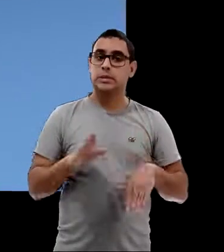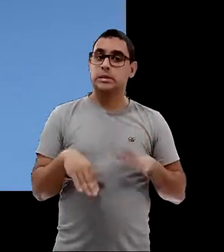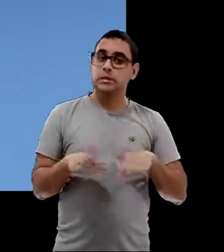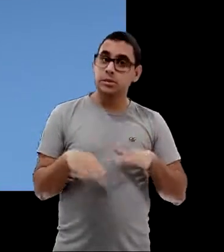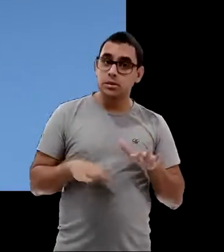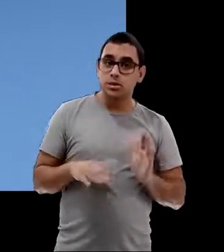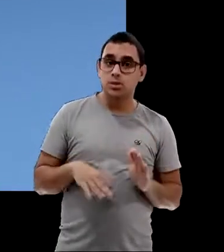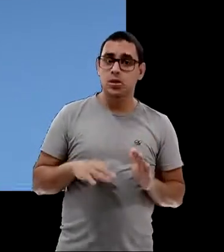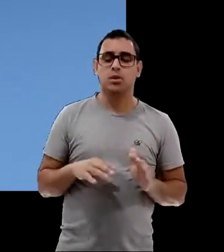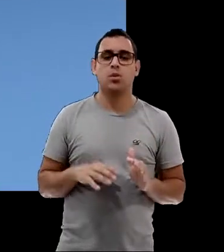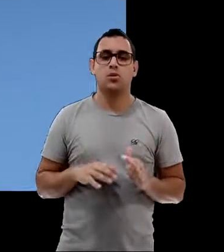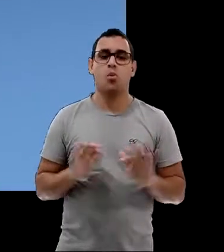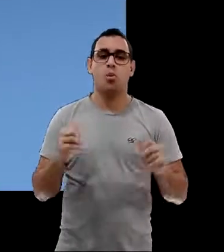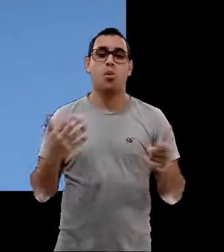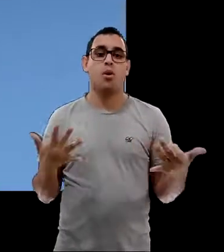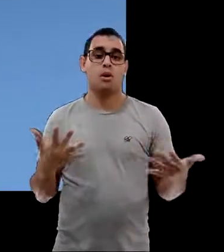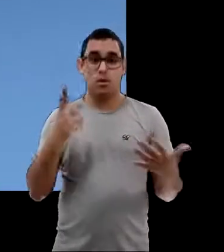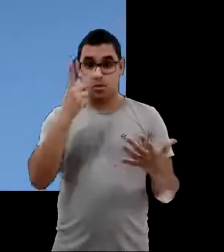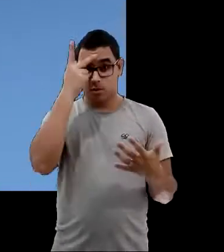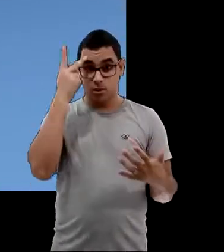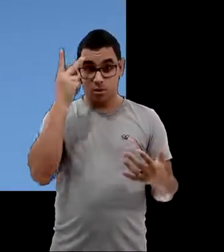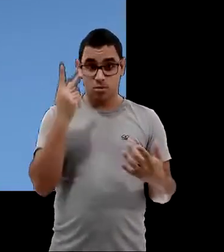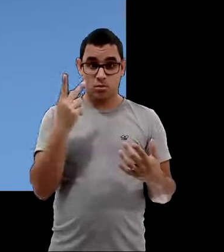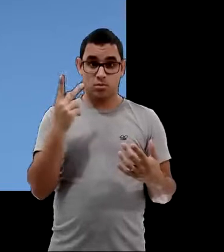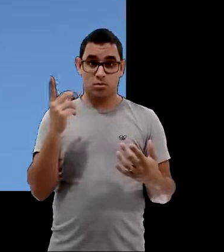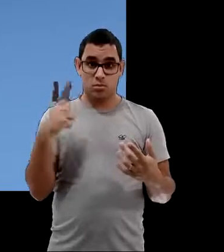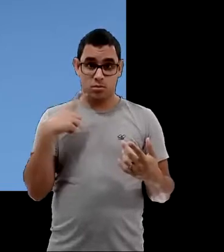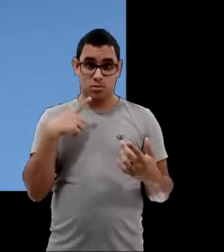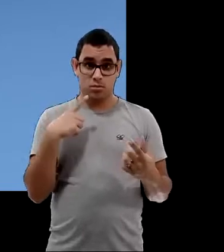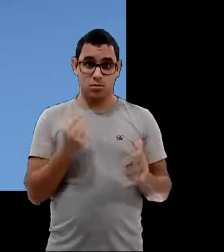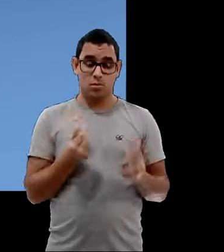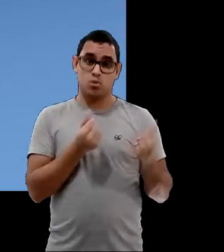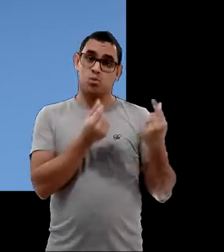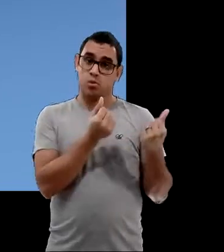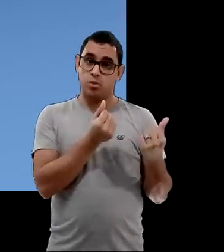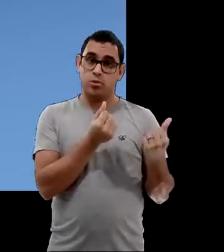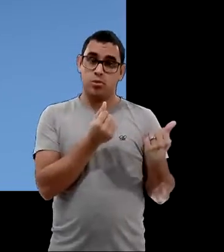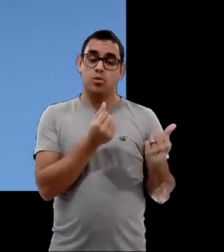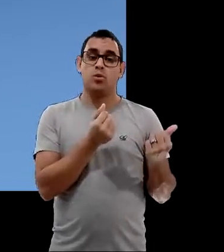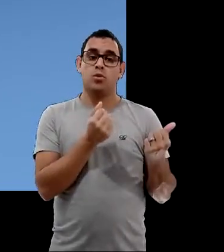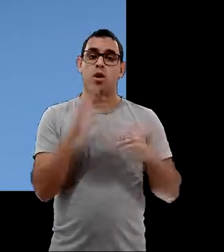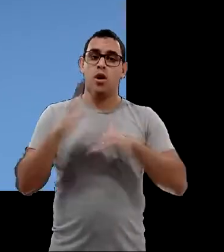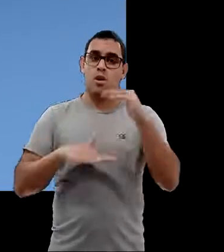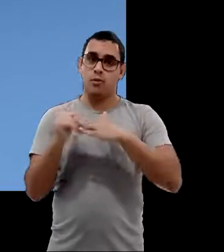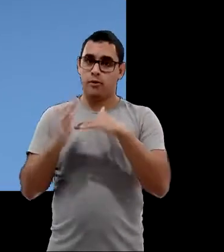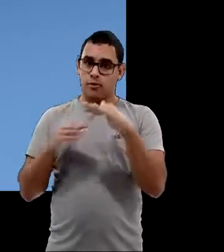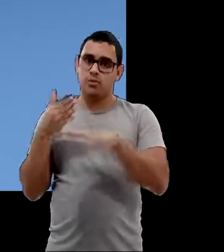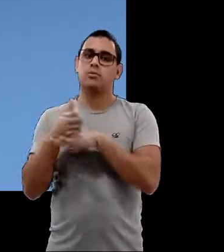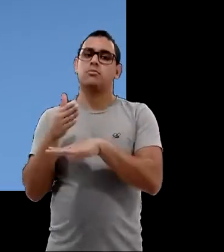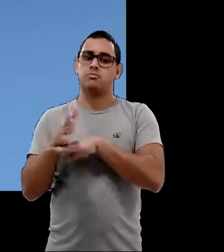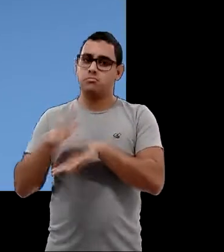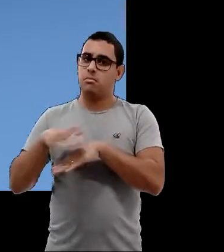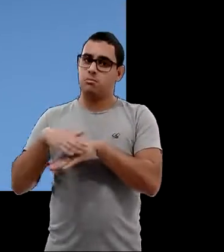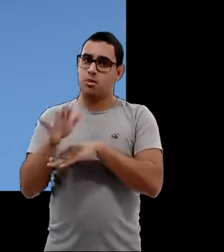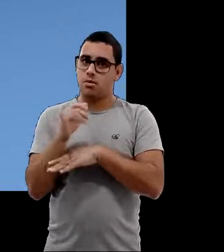vezes, dependendo do quanto a pessoa tem, do seu poder econômico, essas profissões estão